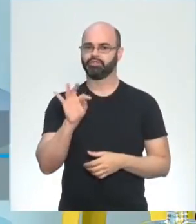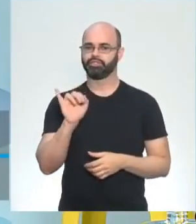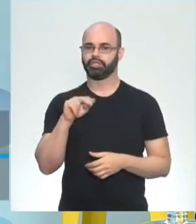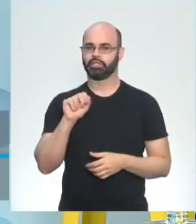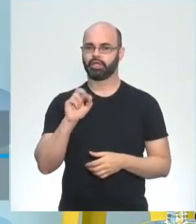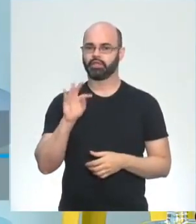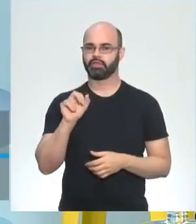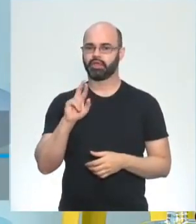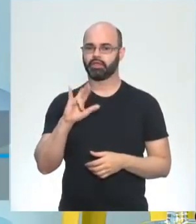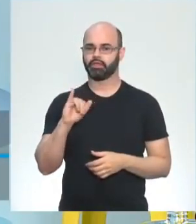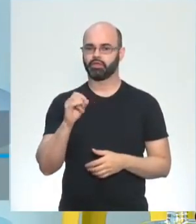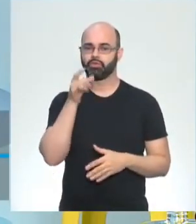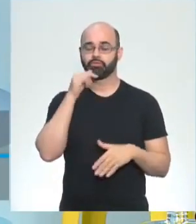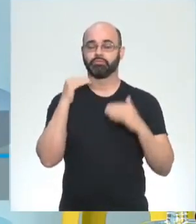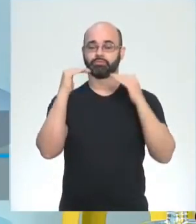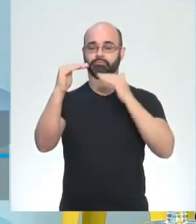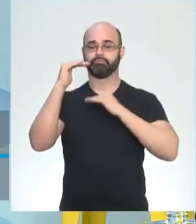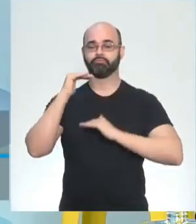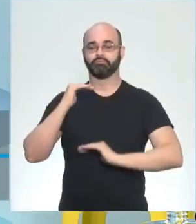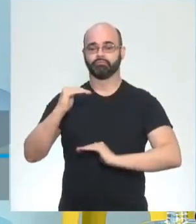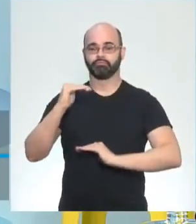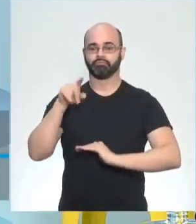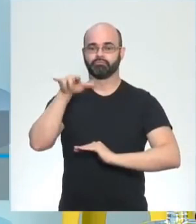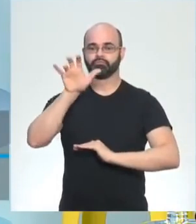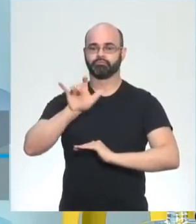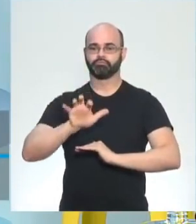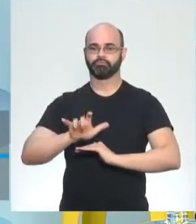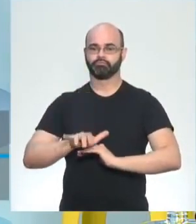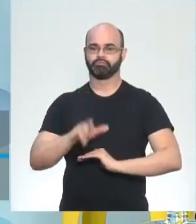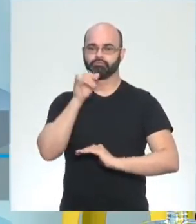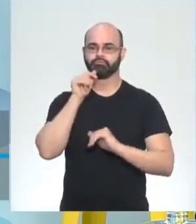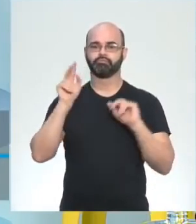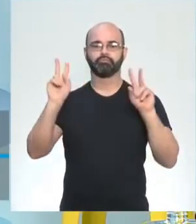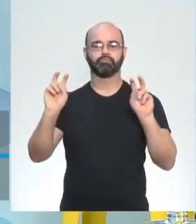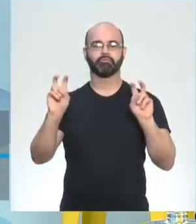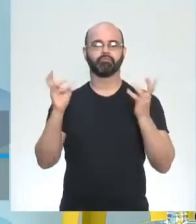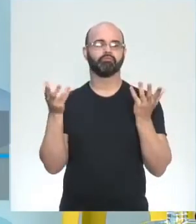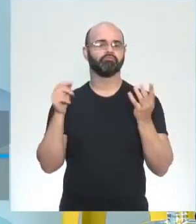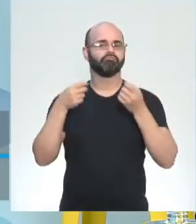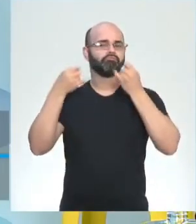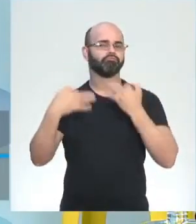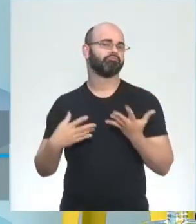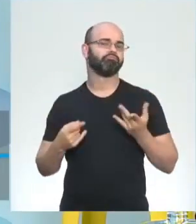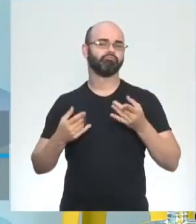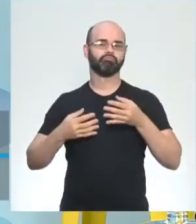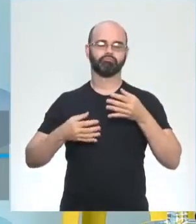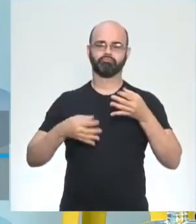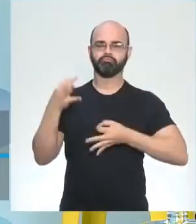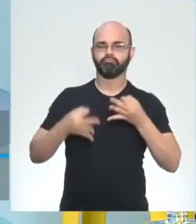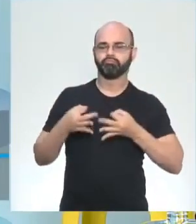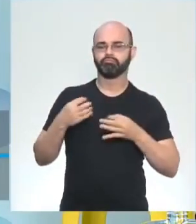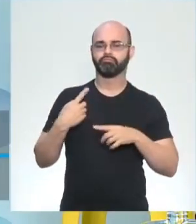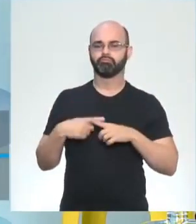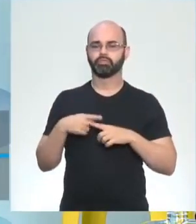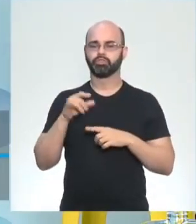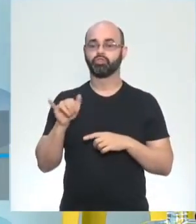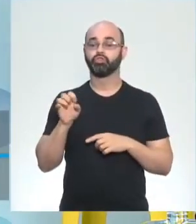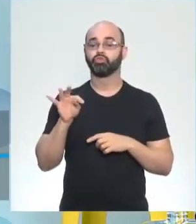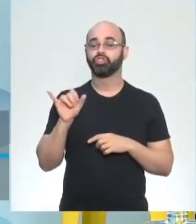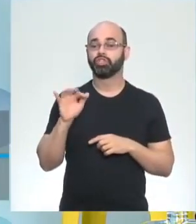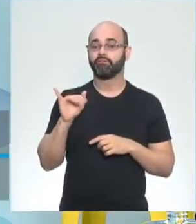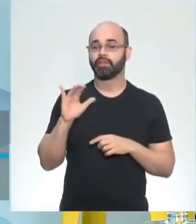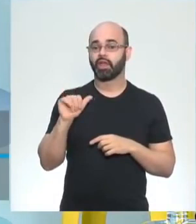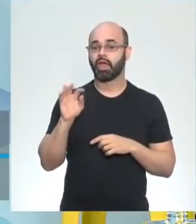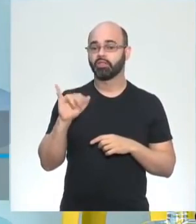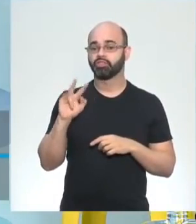da carta, ela precisa apresentar o assunto, uma explicação, uma justificativa, tudo bem? E, no